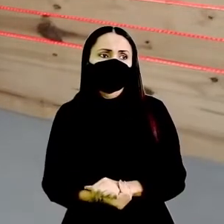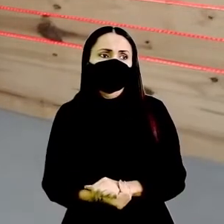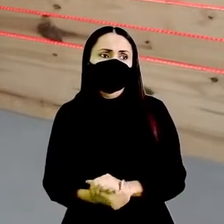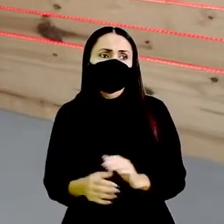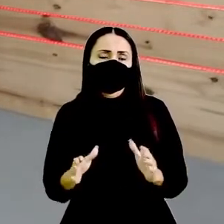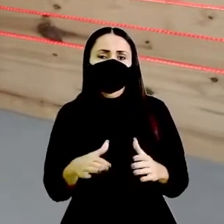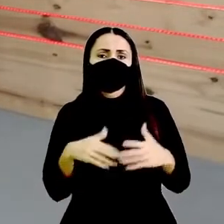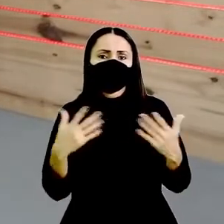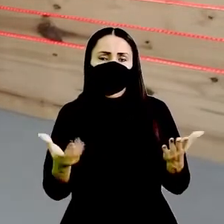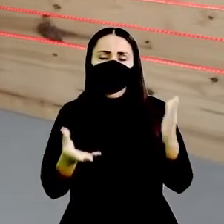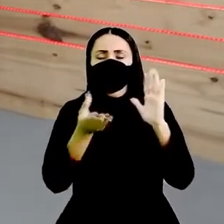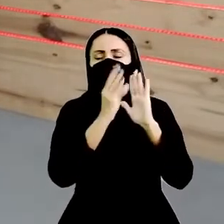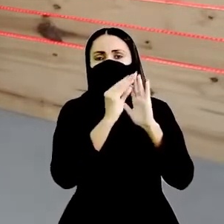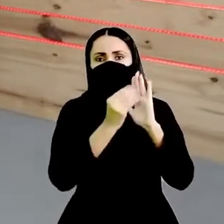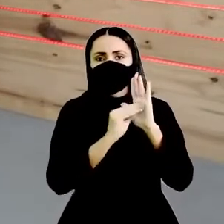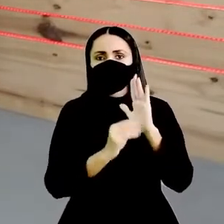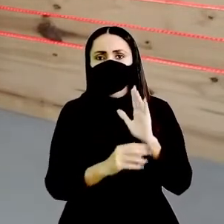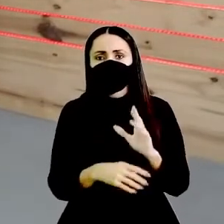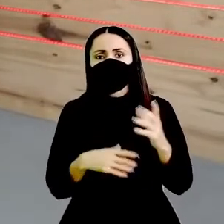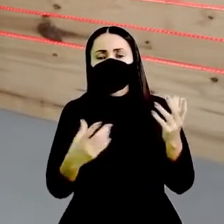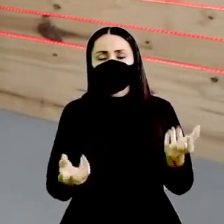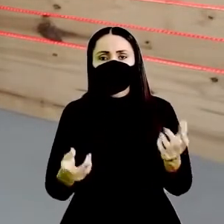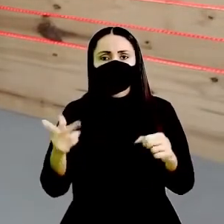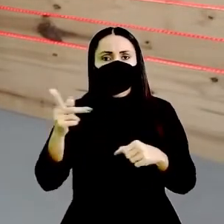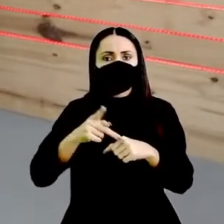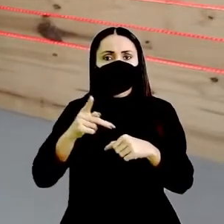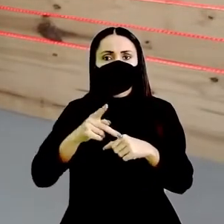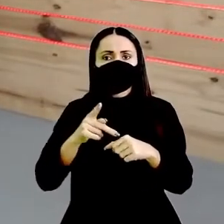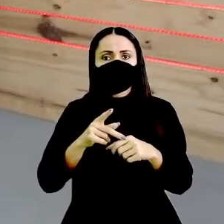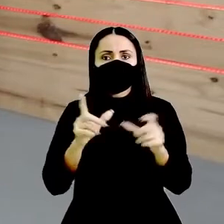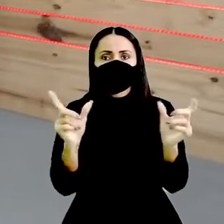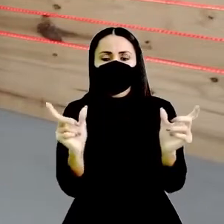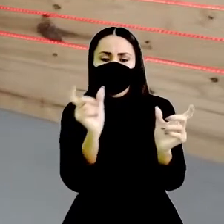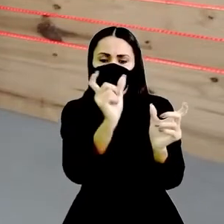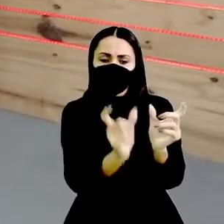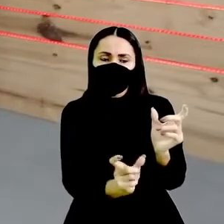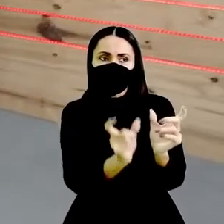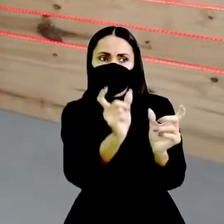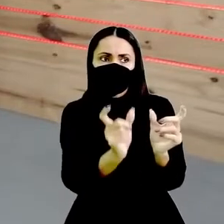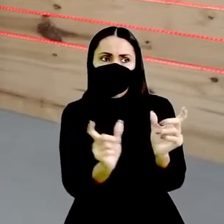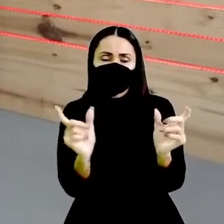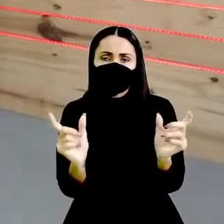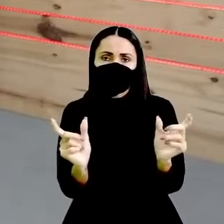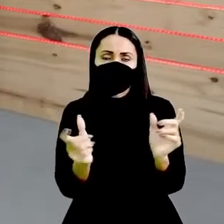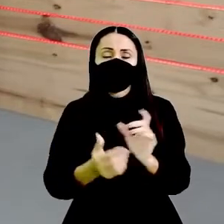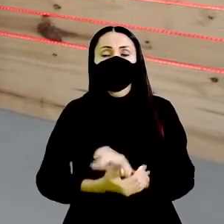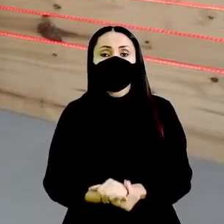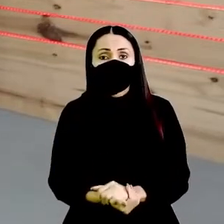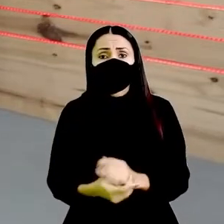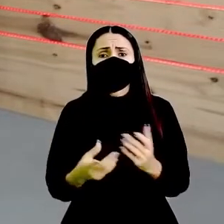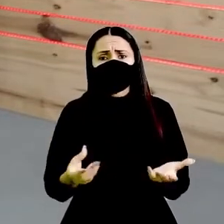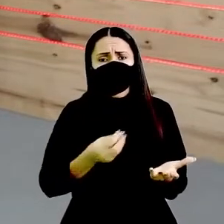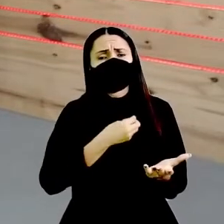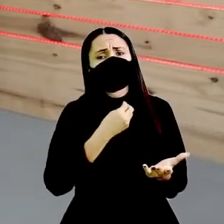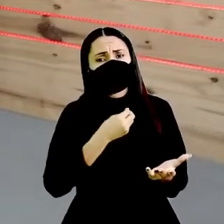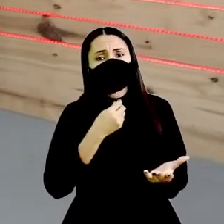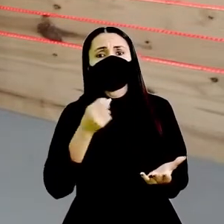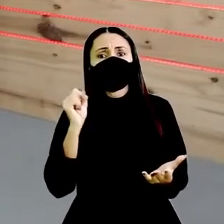pronome no meio do verbo. E é importante lembrar, vários alunos já me disseram isso. Caramba, existe isso?